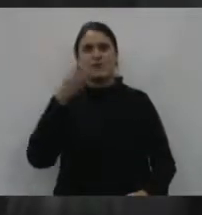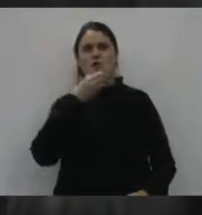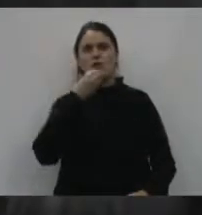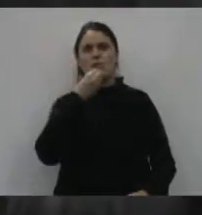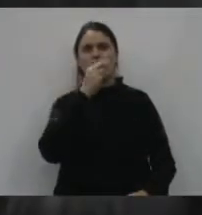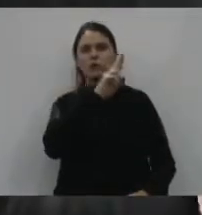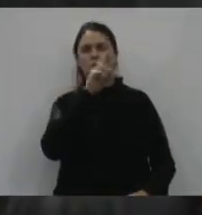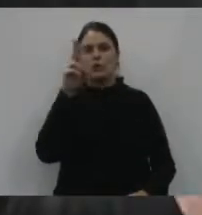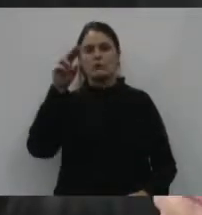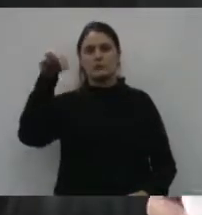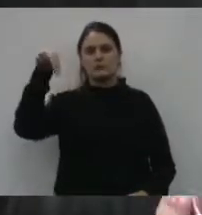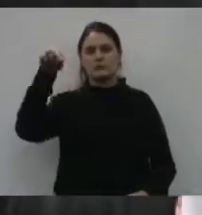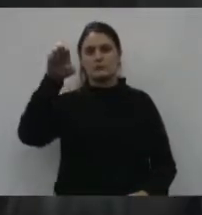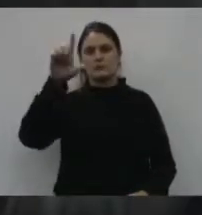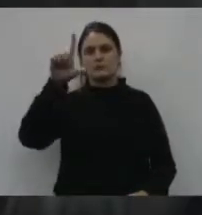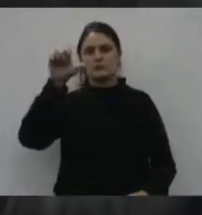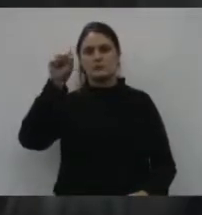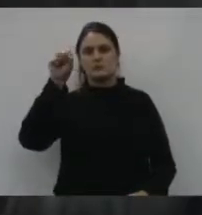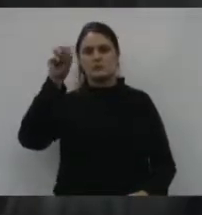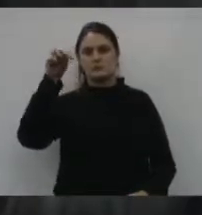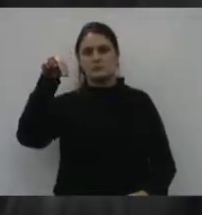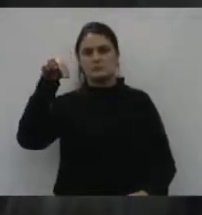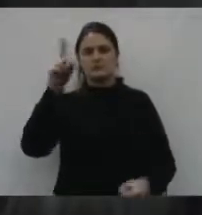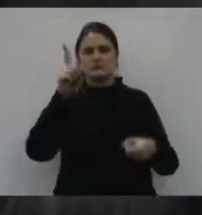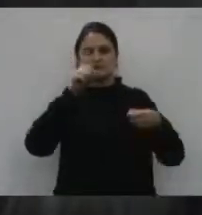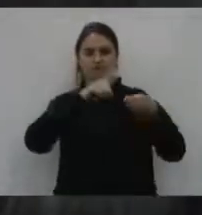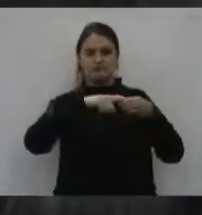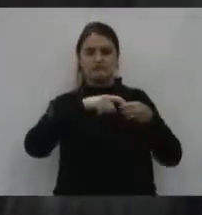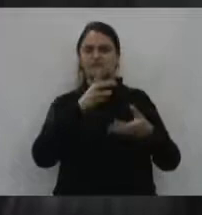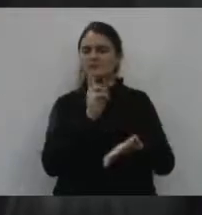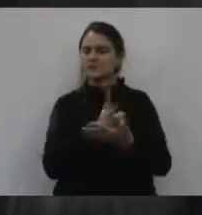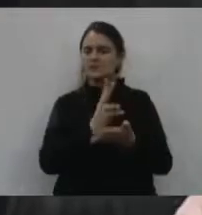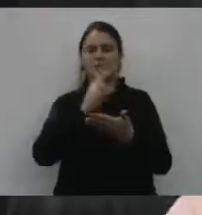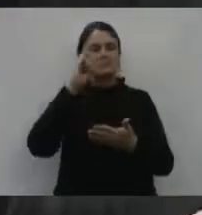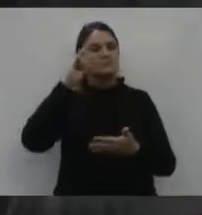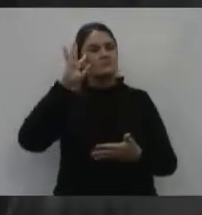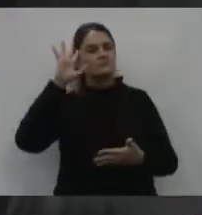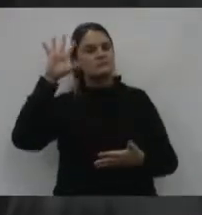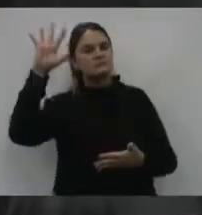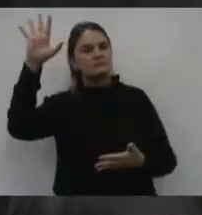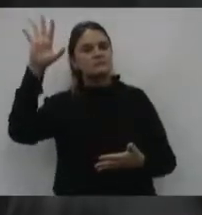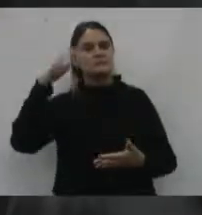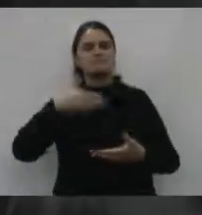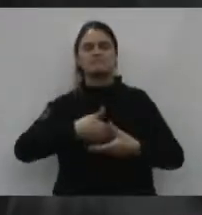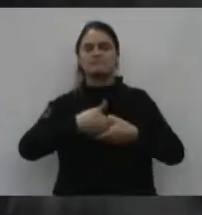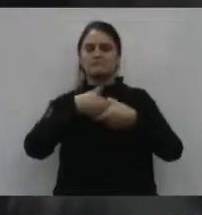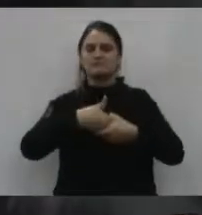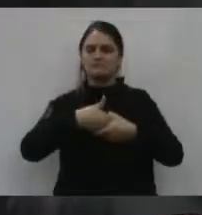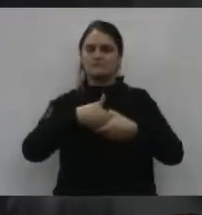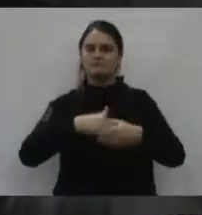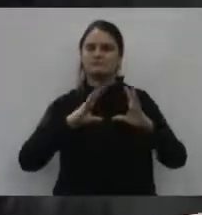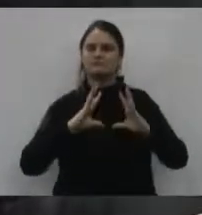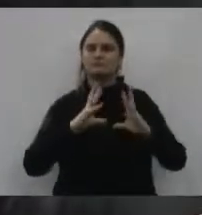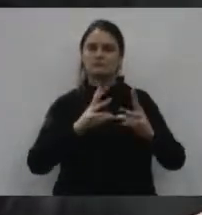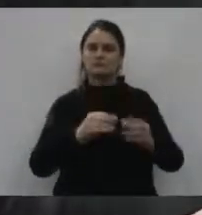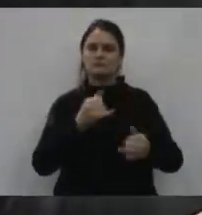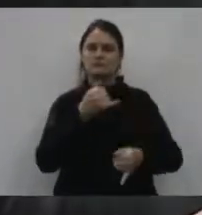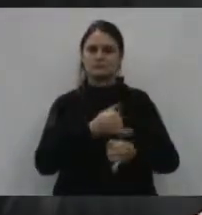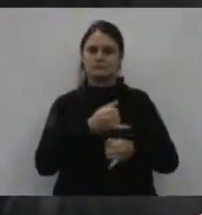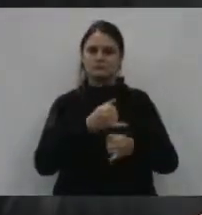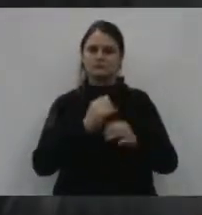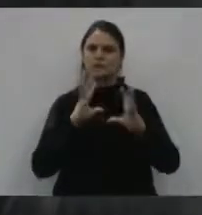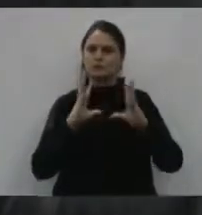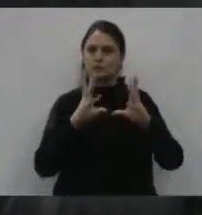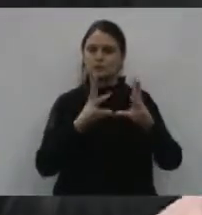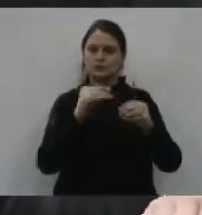do Nelson, né, que ele é uma pessoa que sempre sonhou por aquilo, saudar a toda a diretoria e